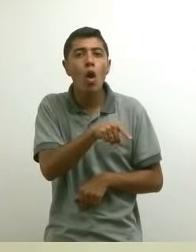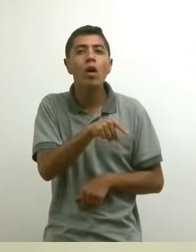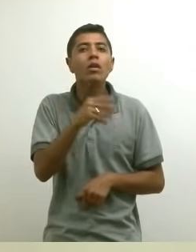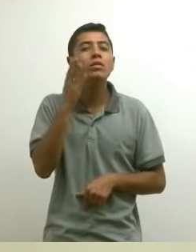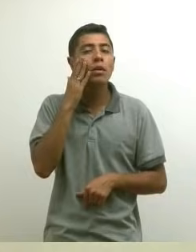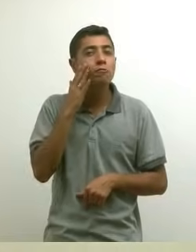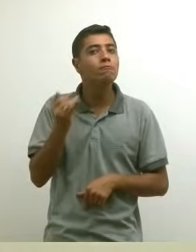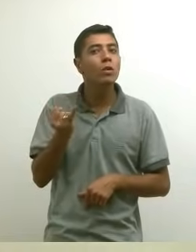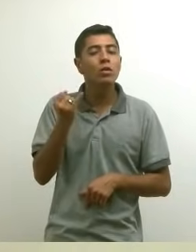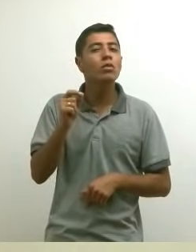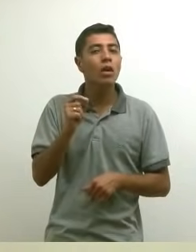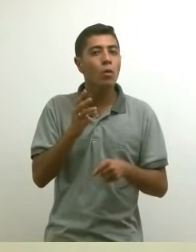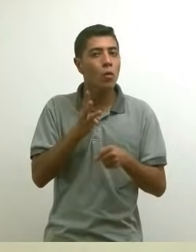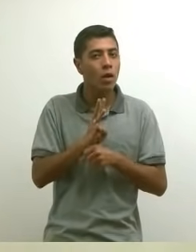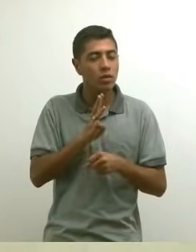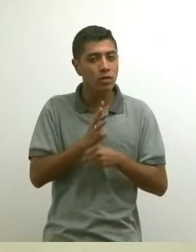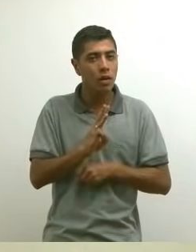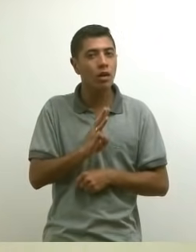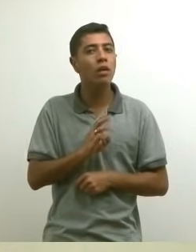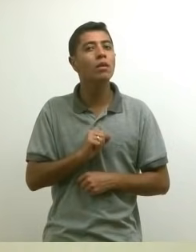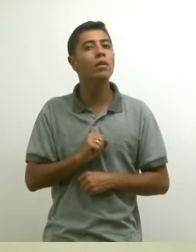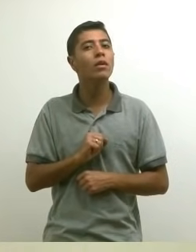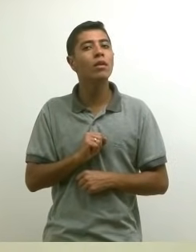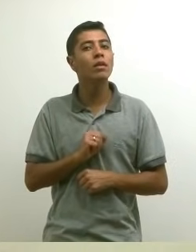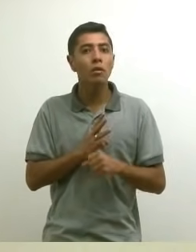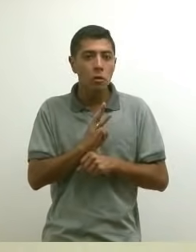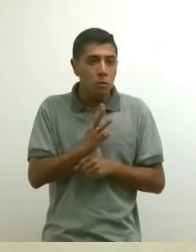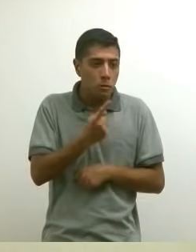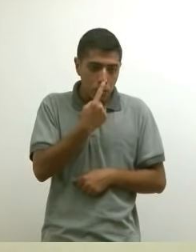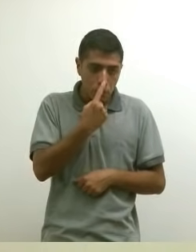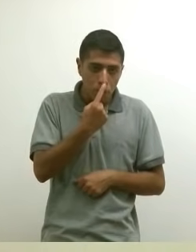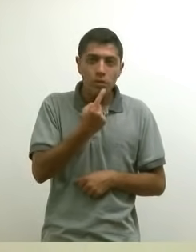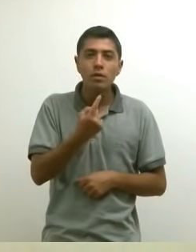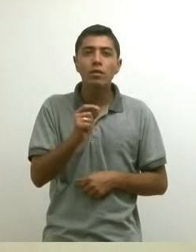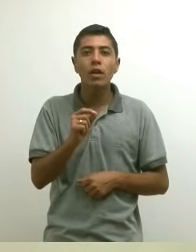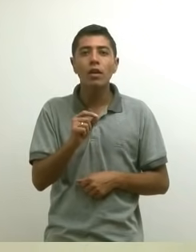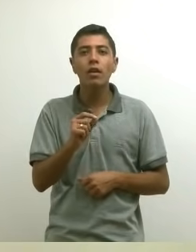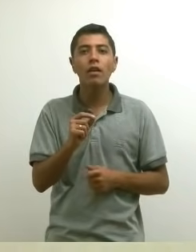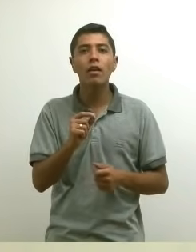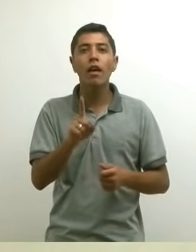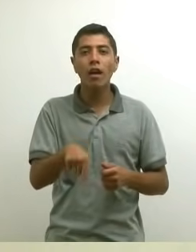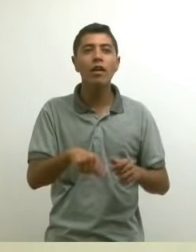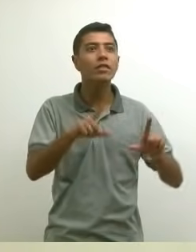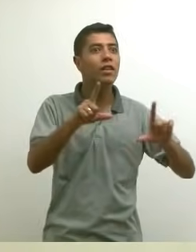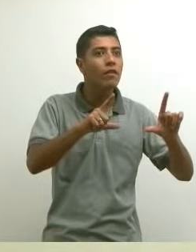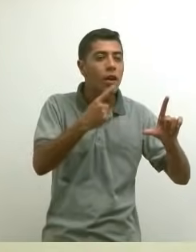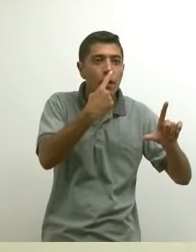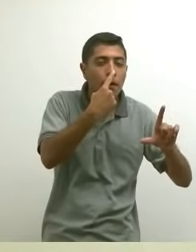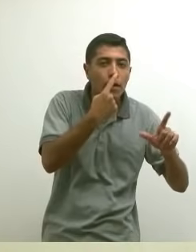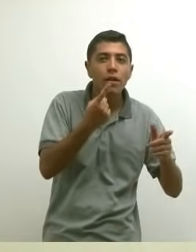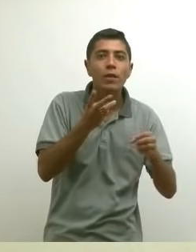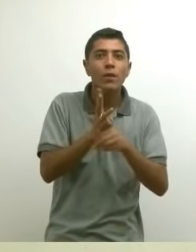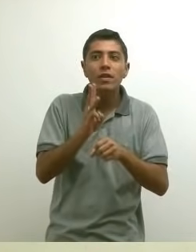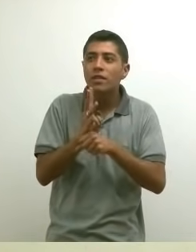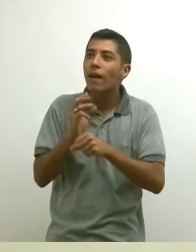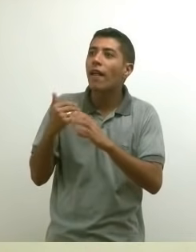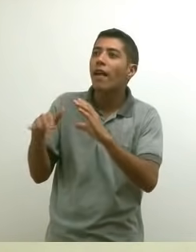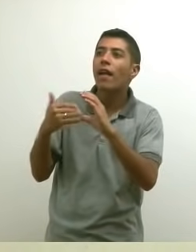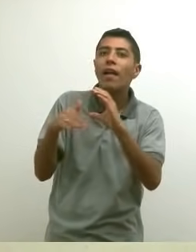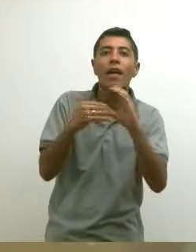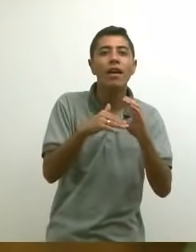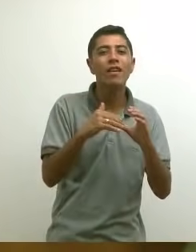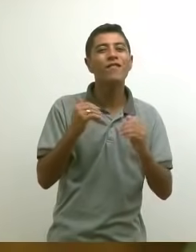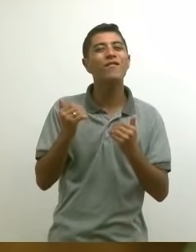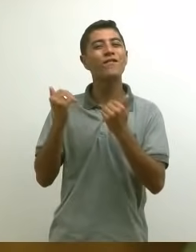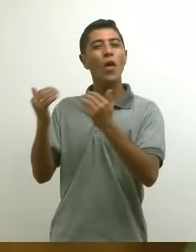realidade da sua casa através da televisão da sua casa três já se sabe não temos contato comuns concorda comigo